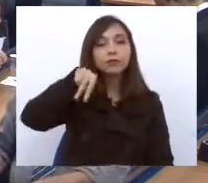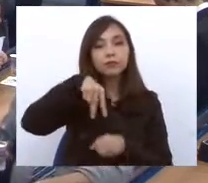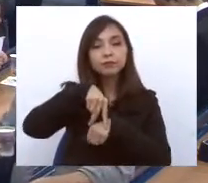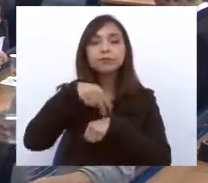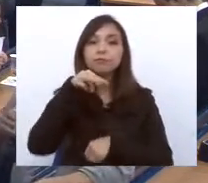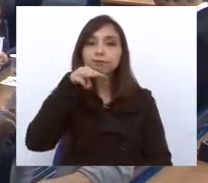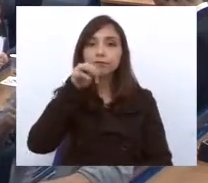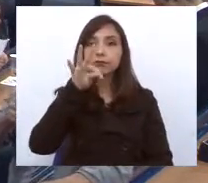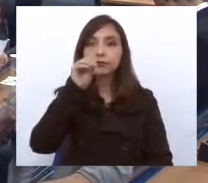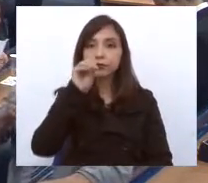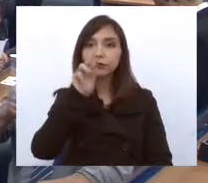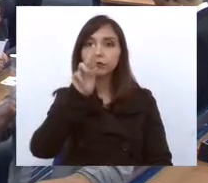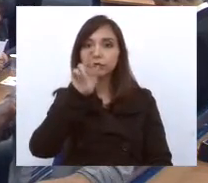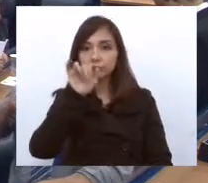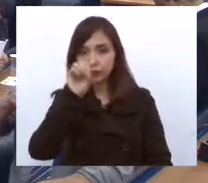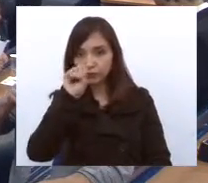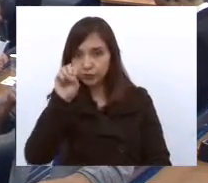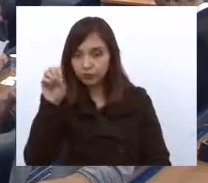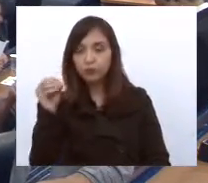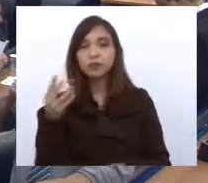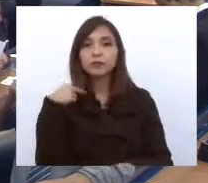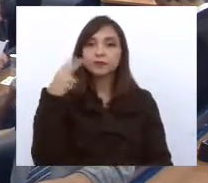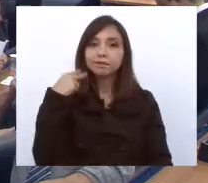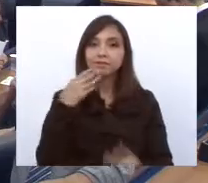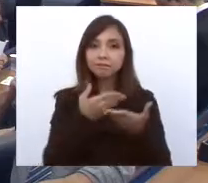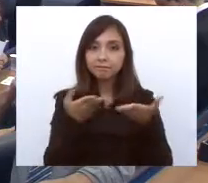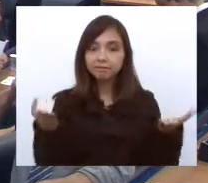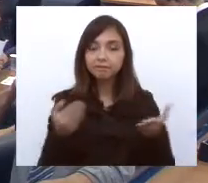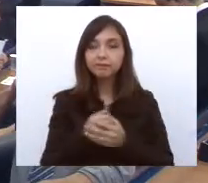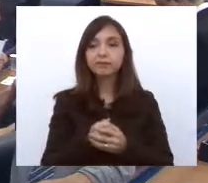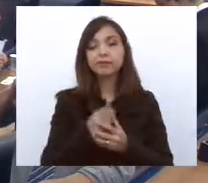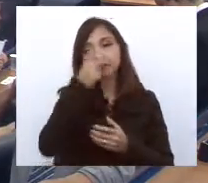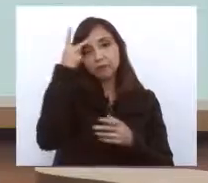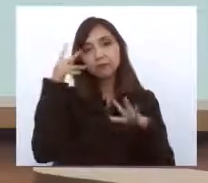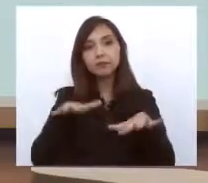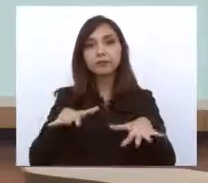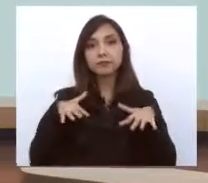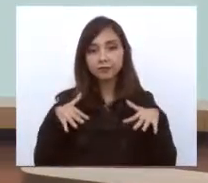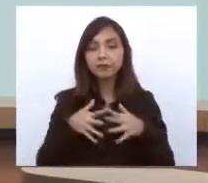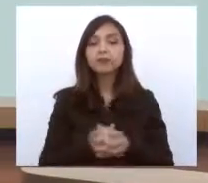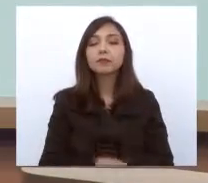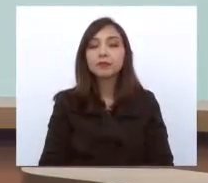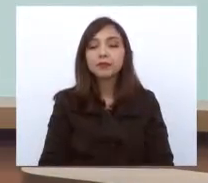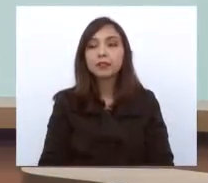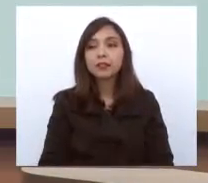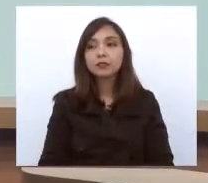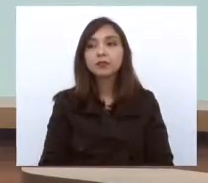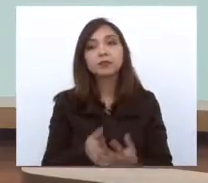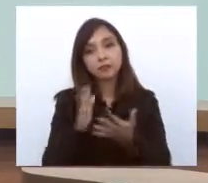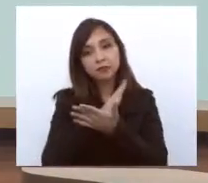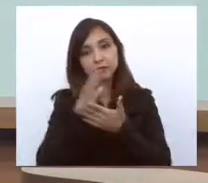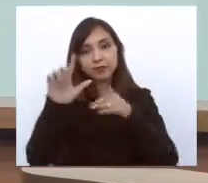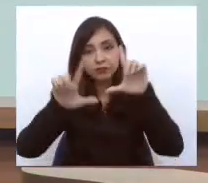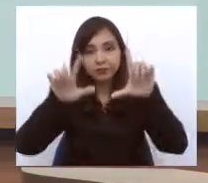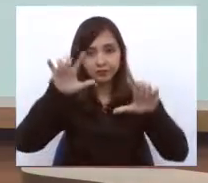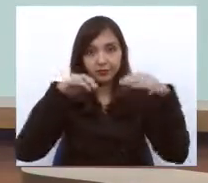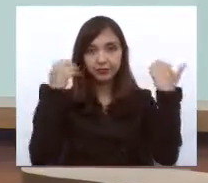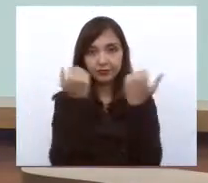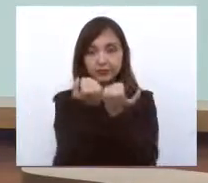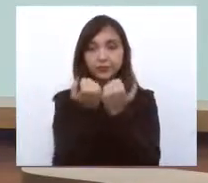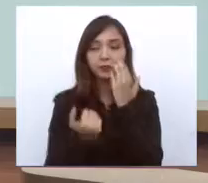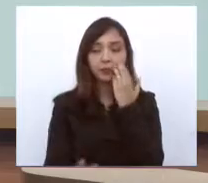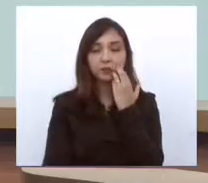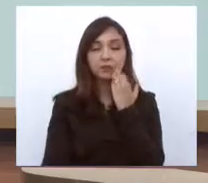Grosso. Senhor presidente, senhores vereadores, público presente e aquele que nos assiste pela TV